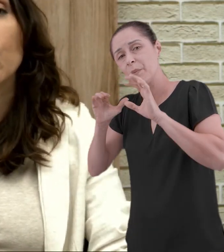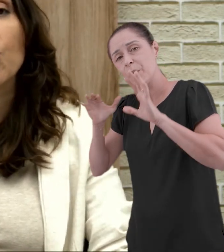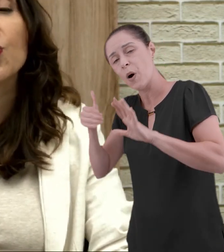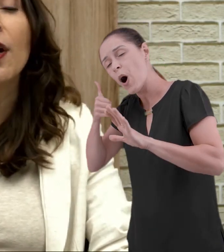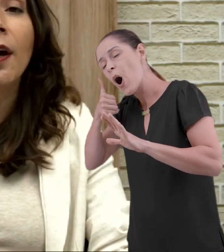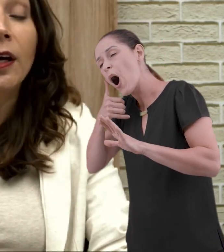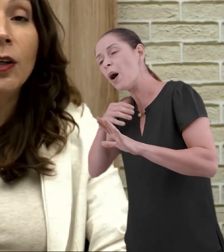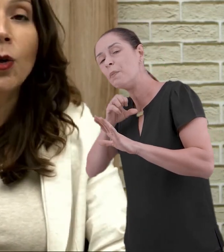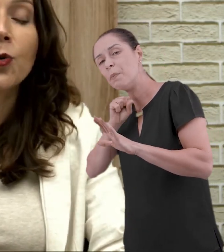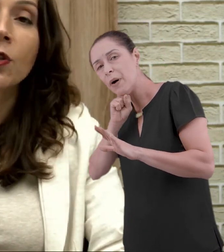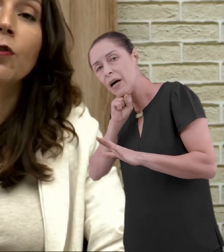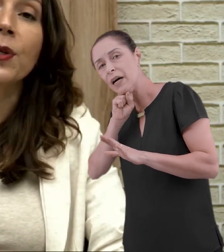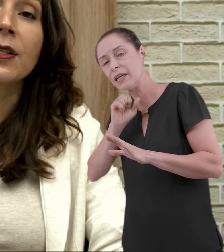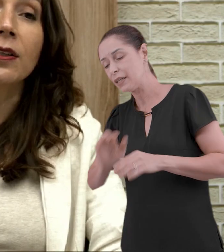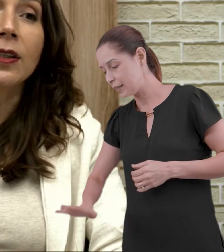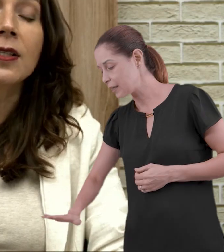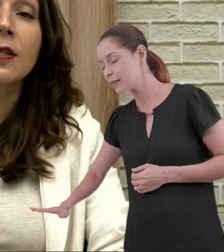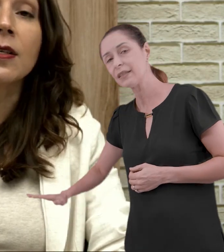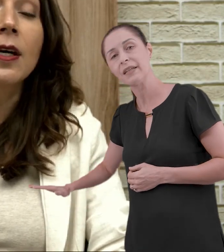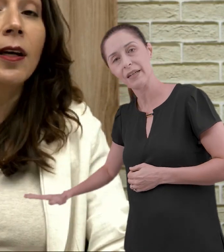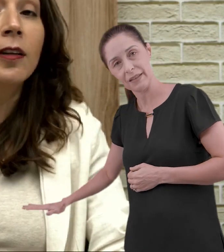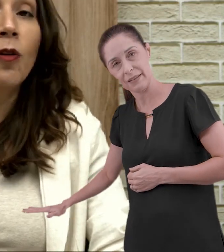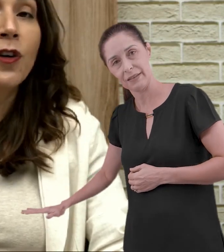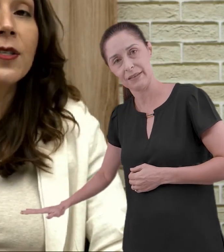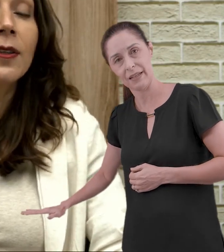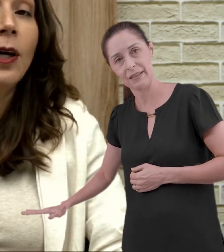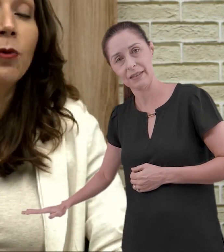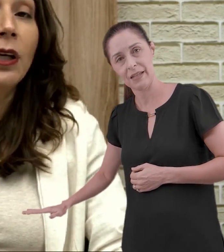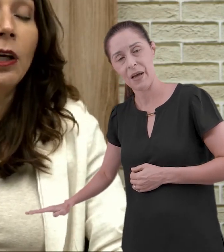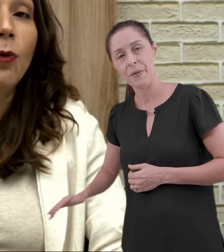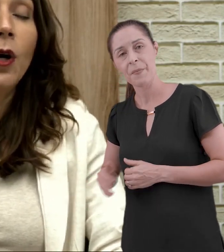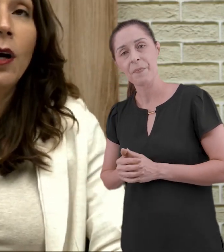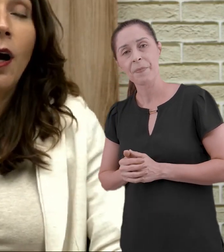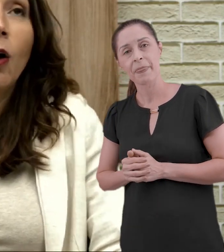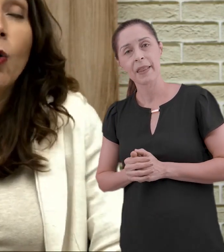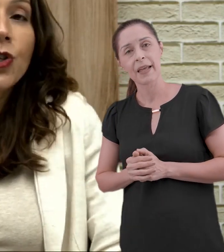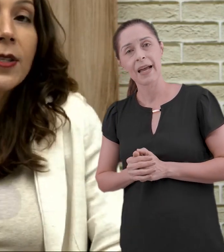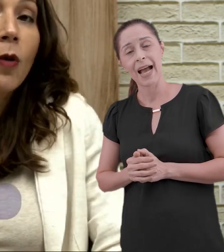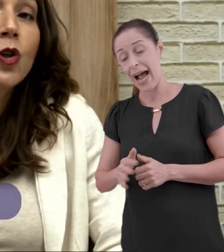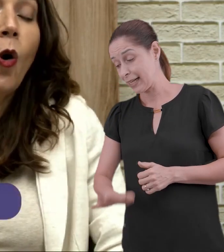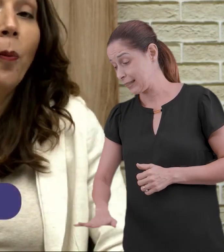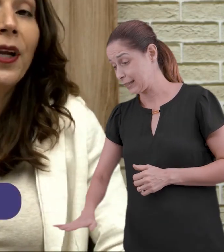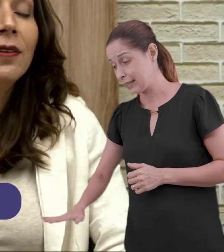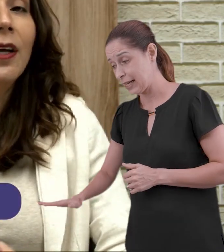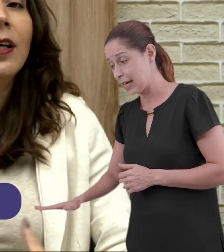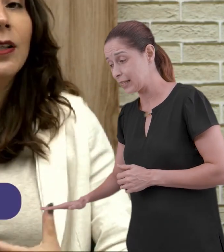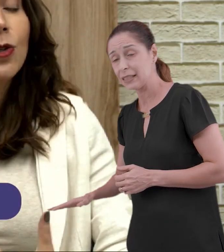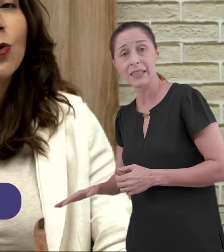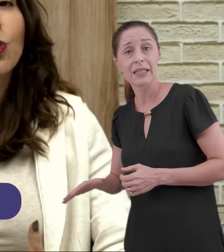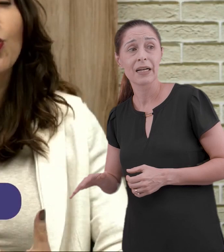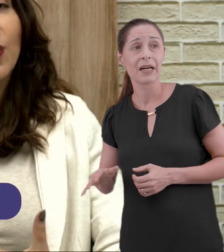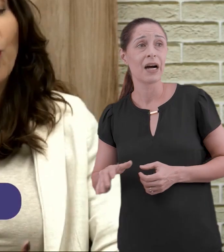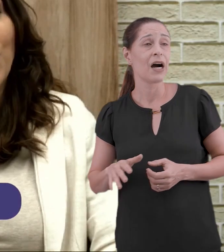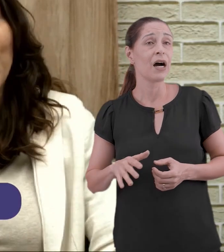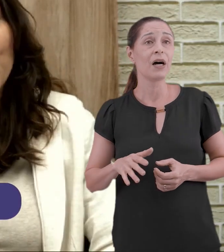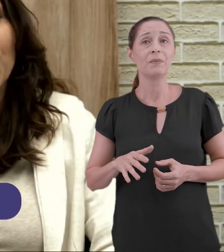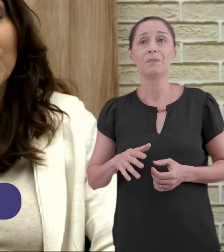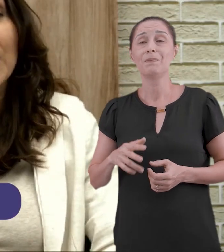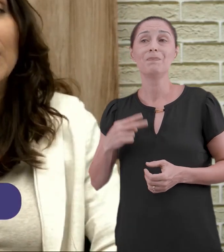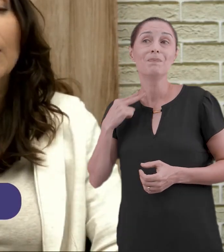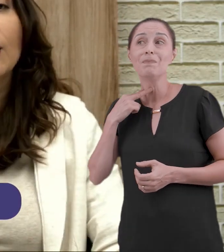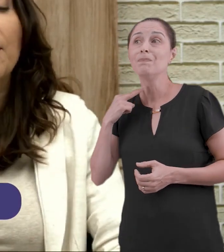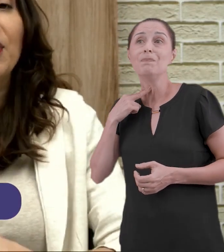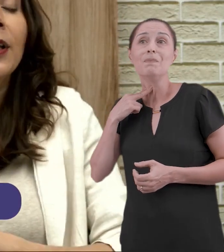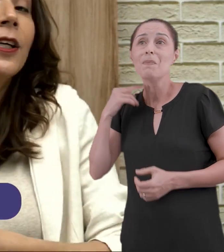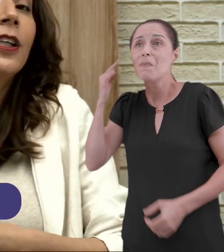amor de Jesus é inclusive para as crianças que talvez não tenham a condição de compreender isso totalmente,